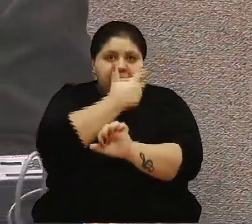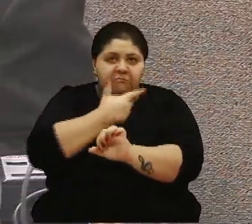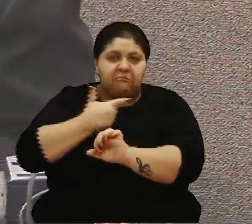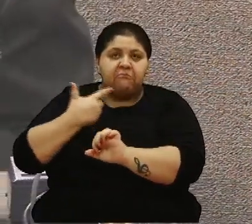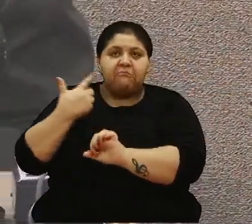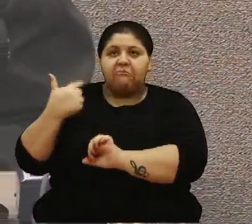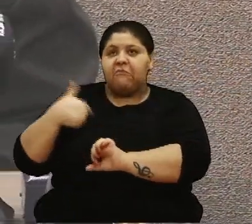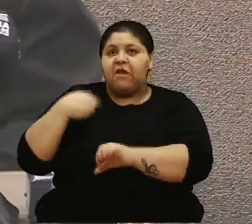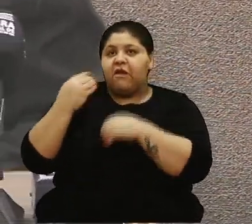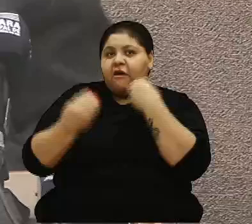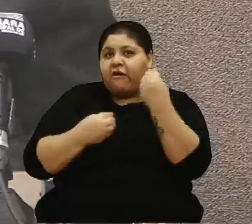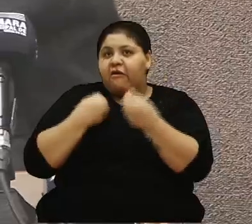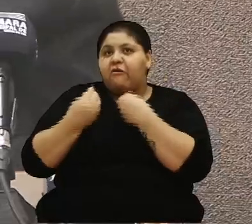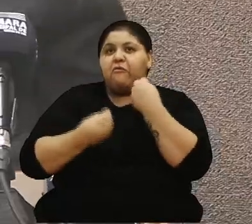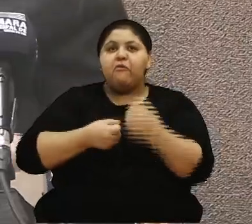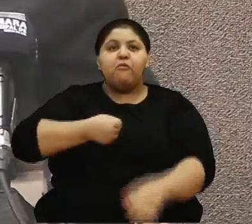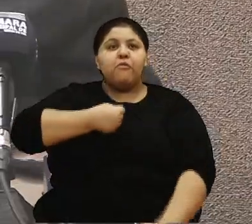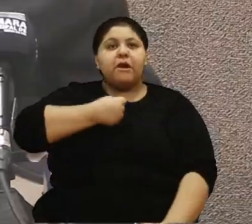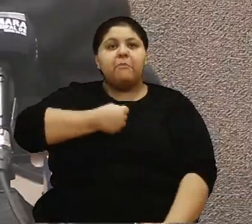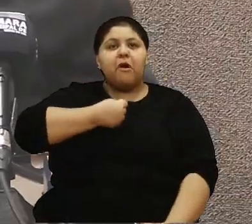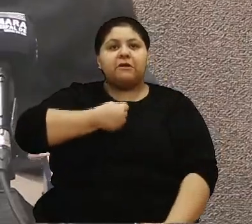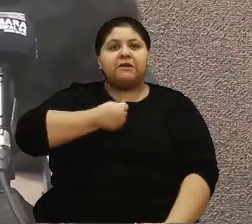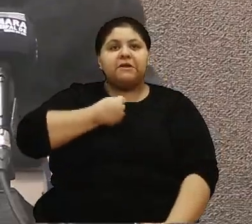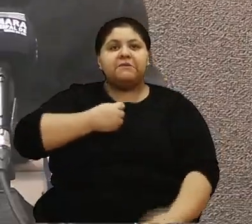Eu estou me sentindo um repórter, TV Câmara.